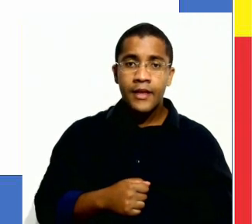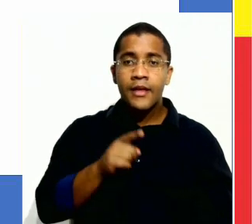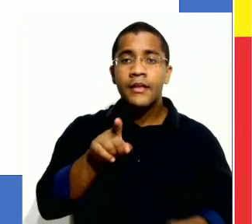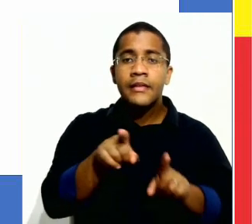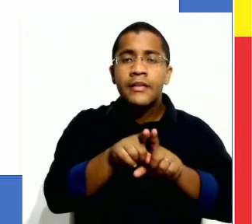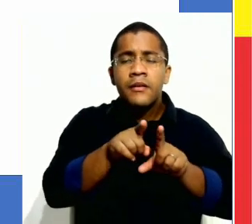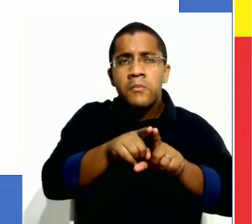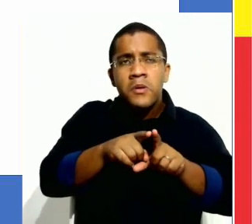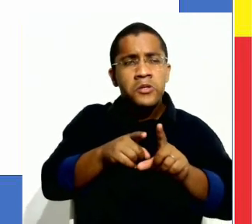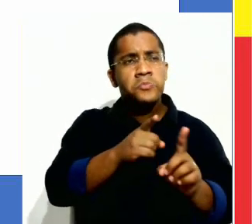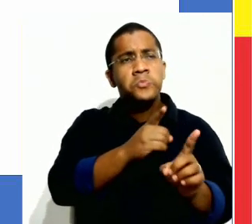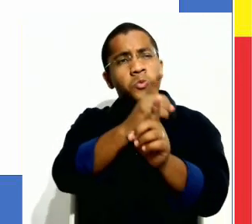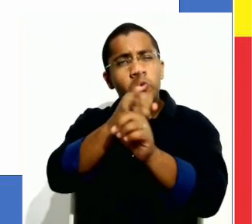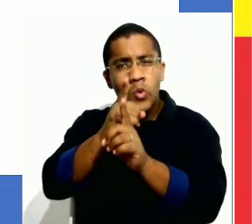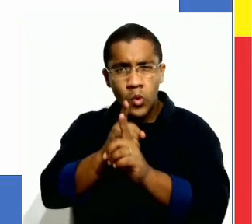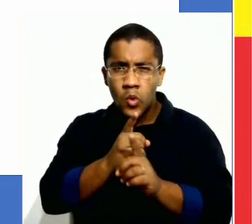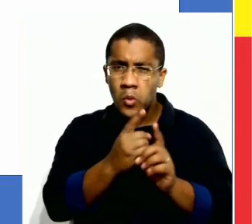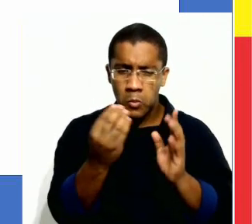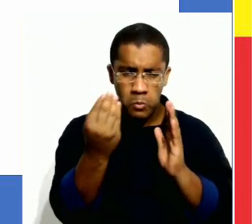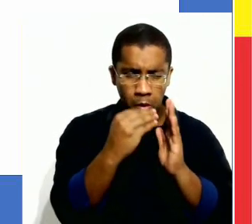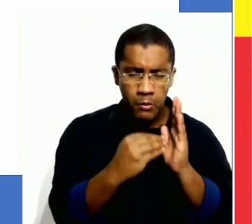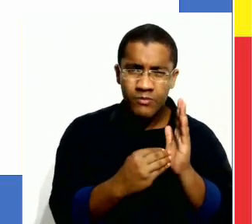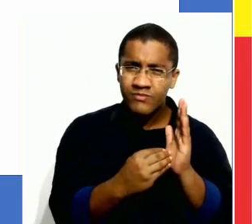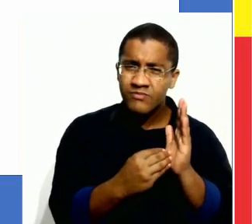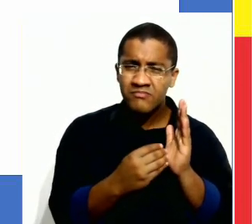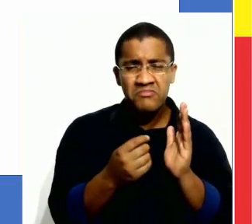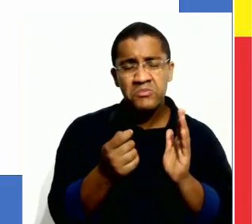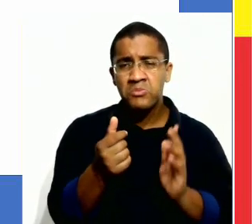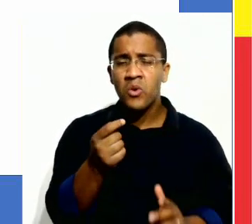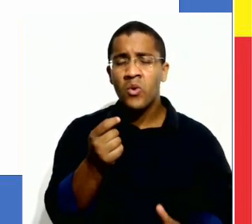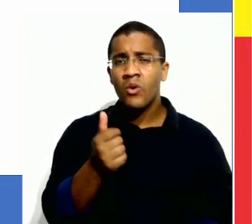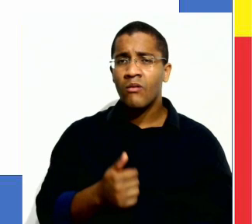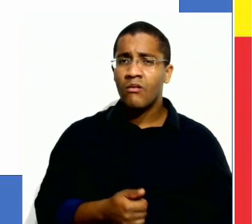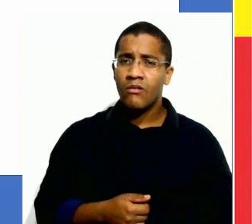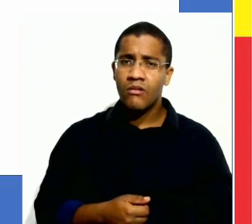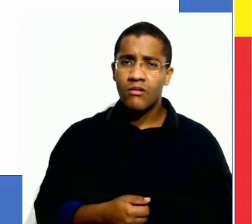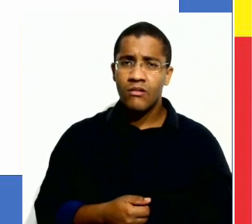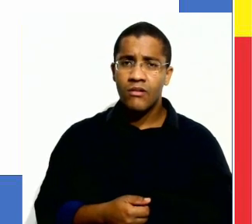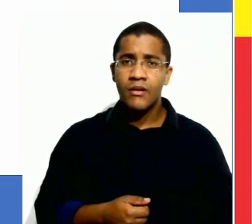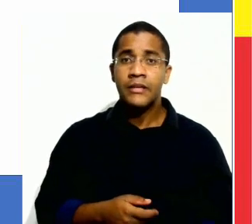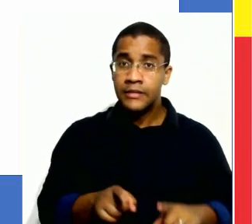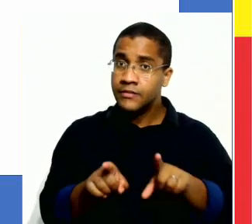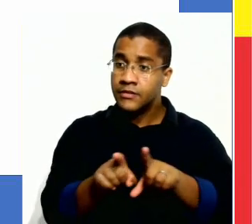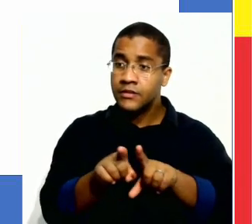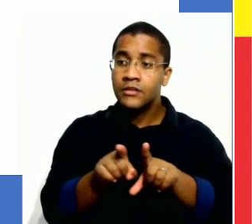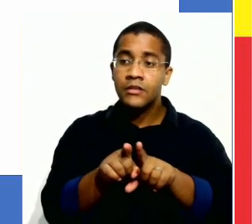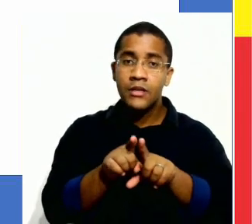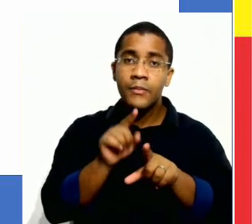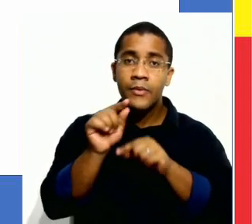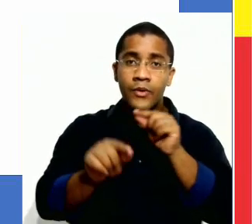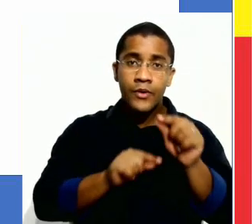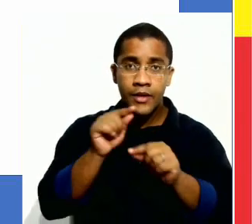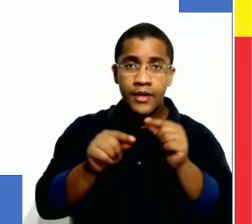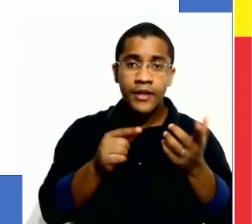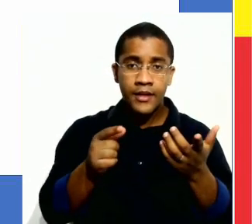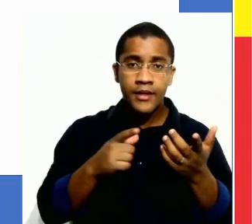escritos de Quebra, Negaste. Ademais, há indício arqueológico de